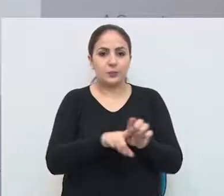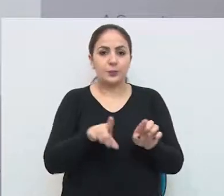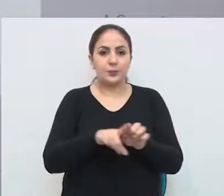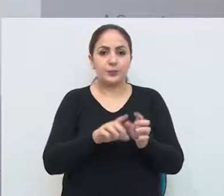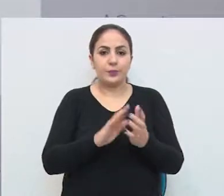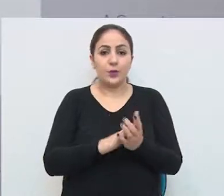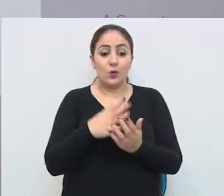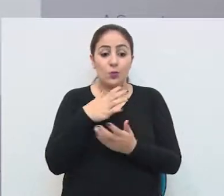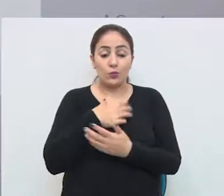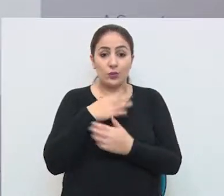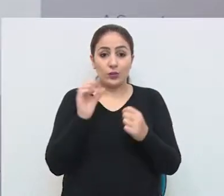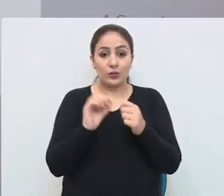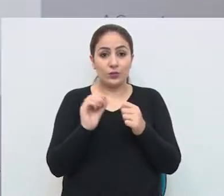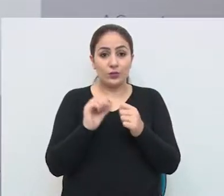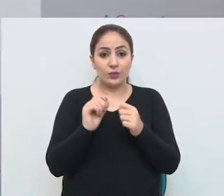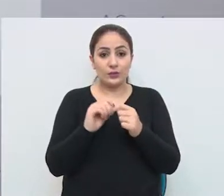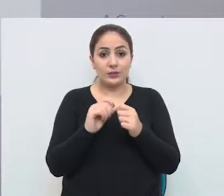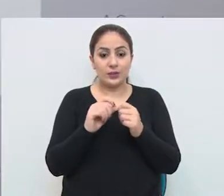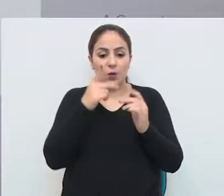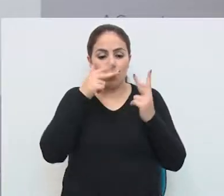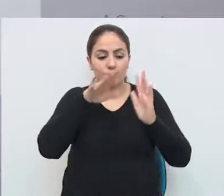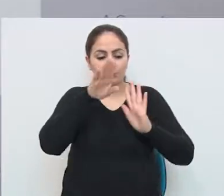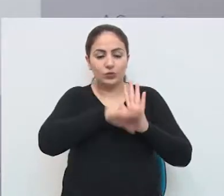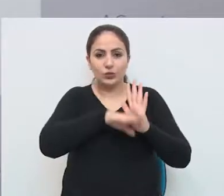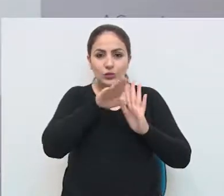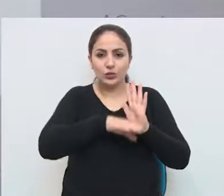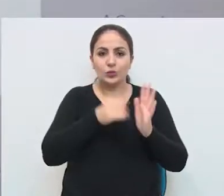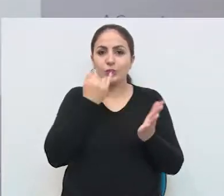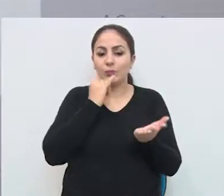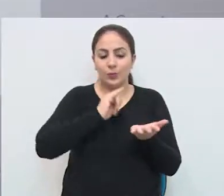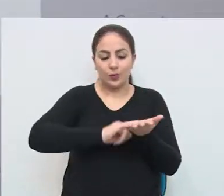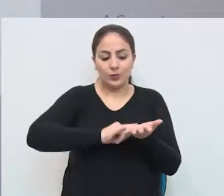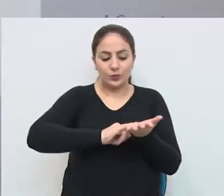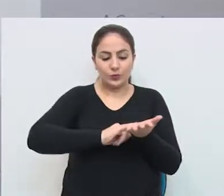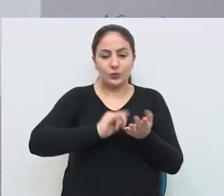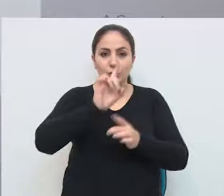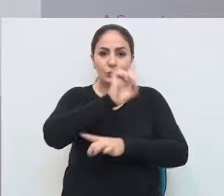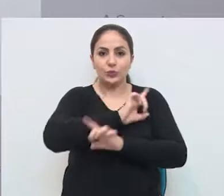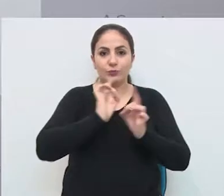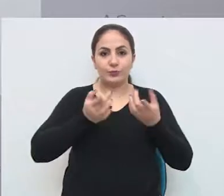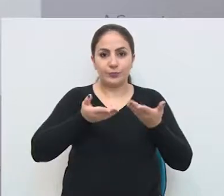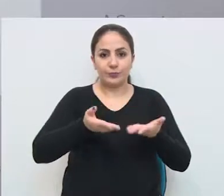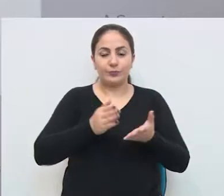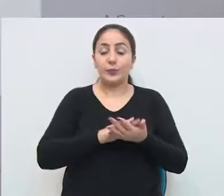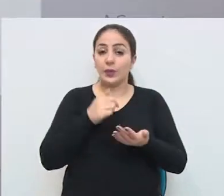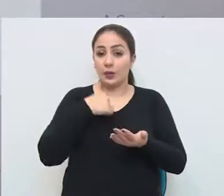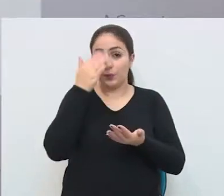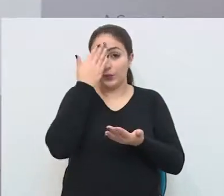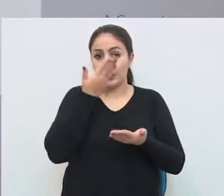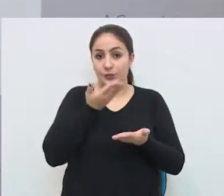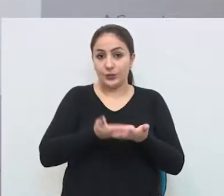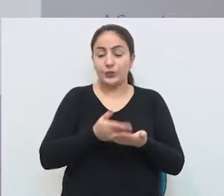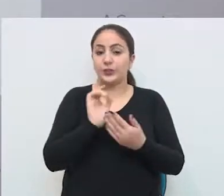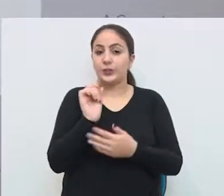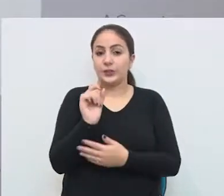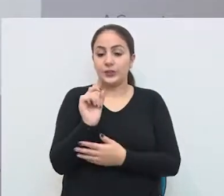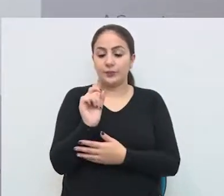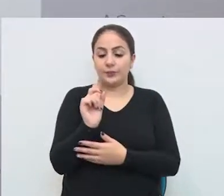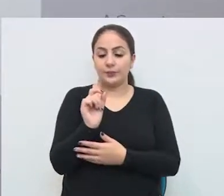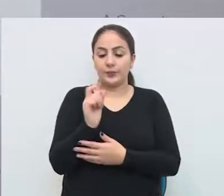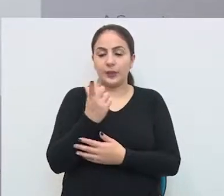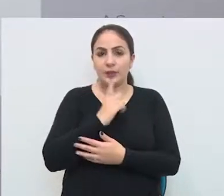organizadas, uma maneira de fazer um descontaço de impostos, digamos assim, nesse dia em específico. Eu acredito que